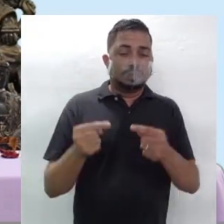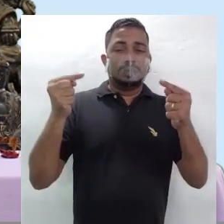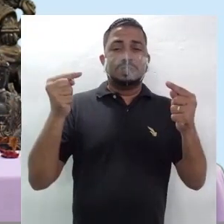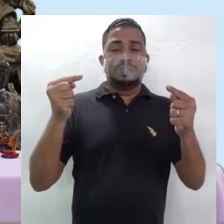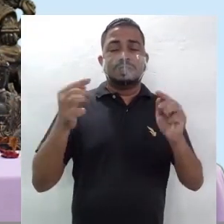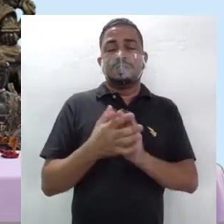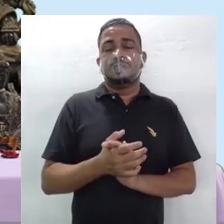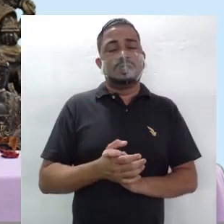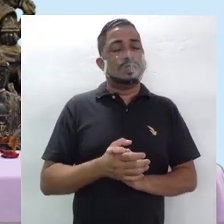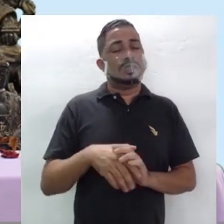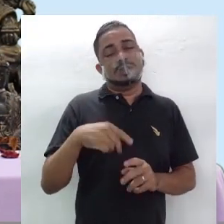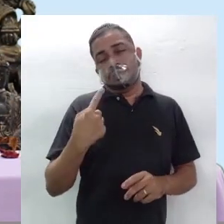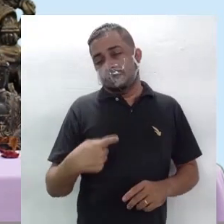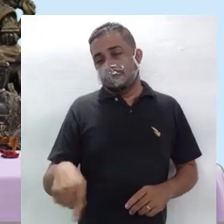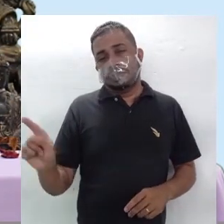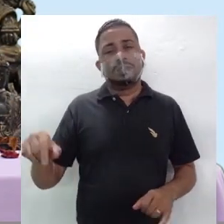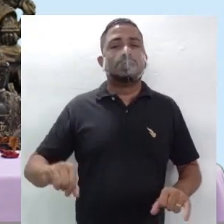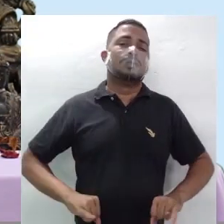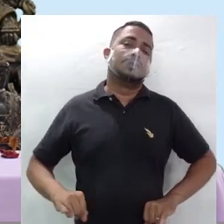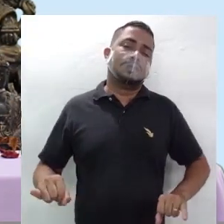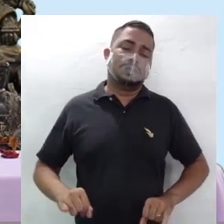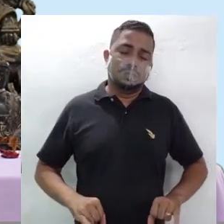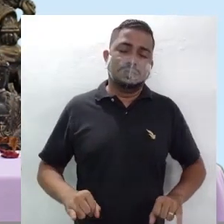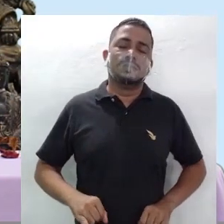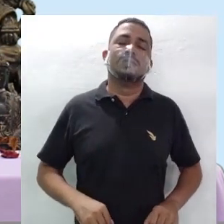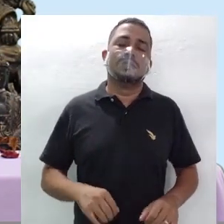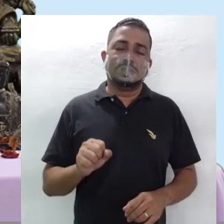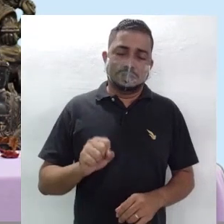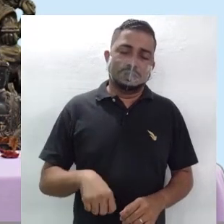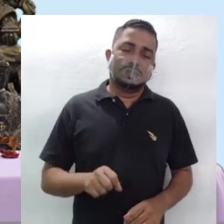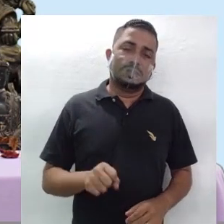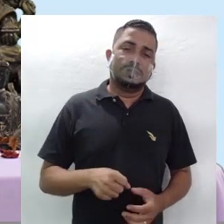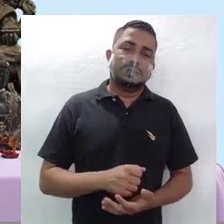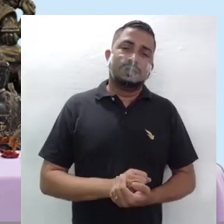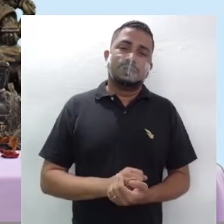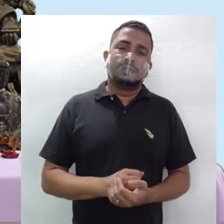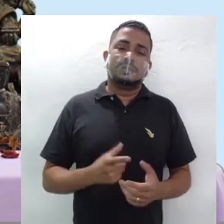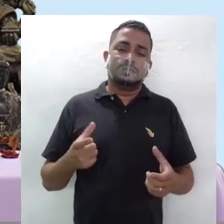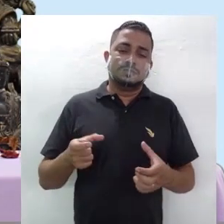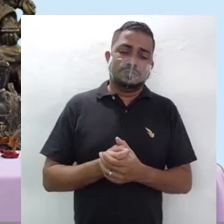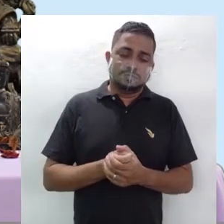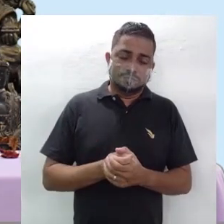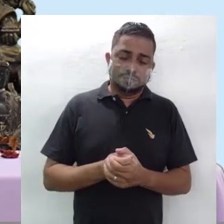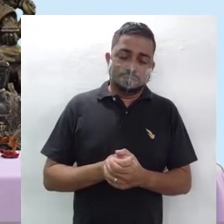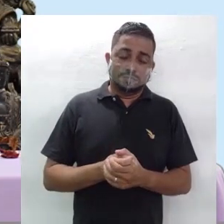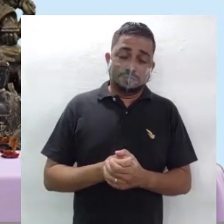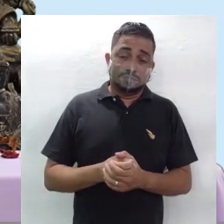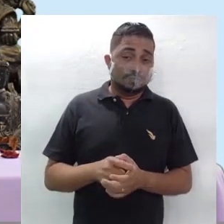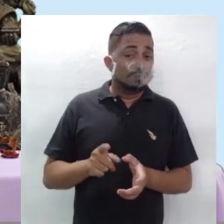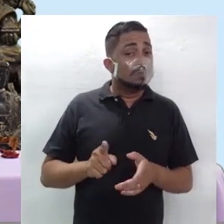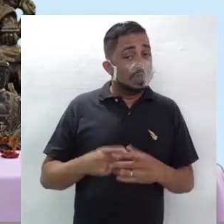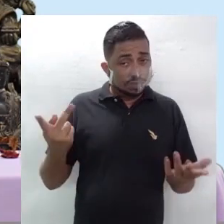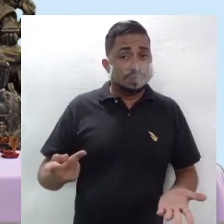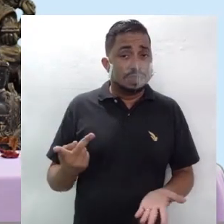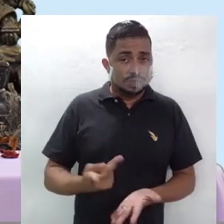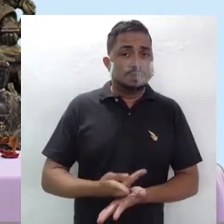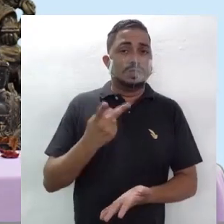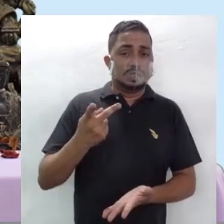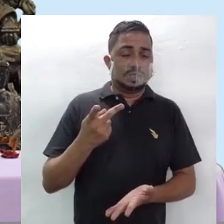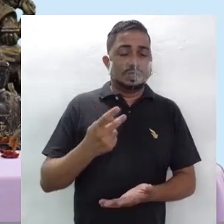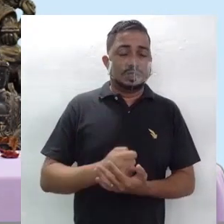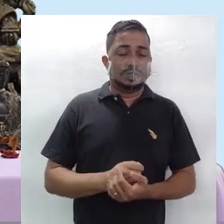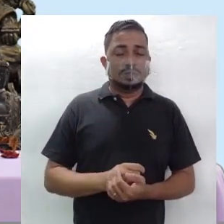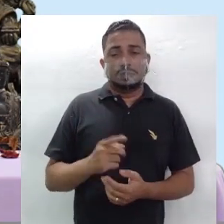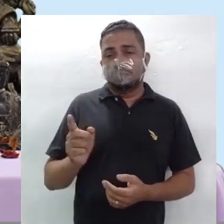adequado, ele vai sofrer a sua extinção. E esse é um grande impacto,